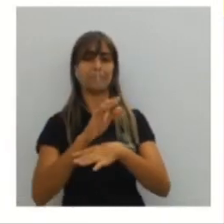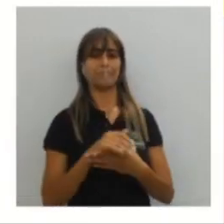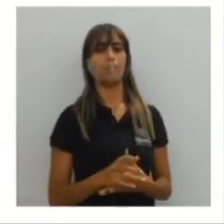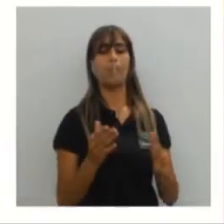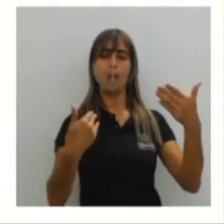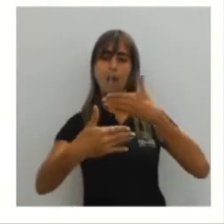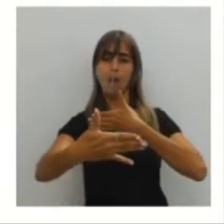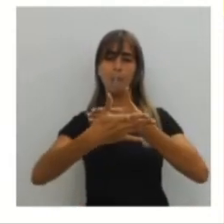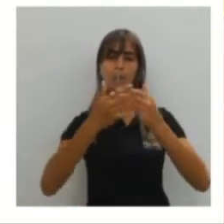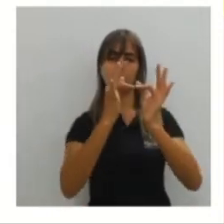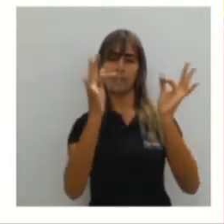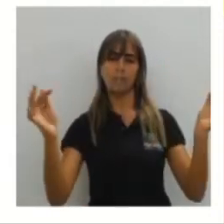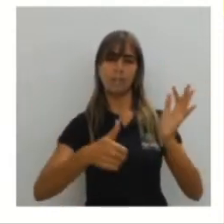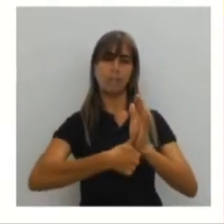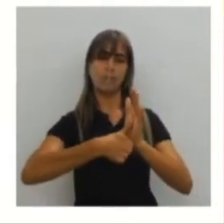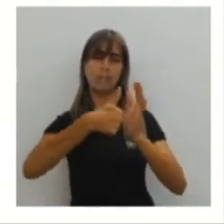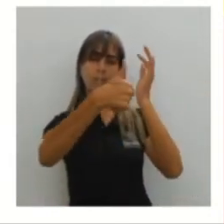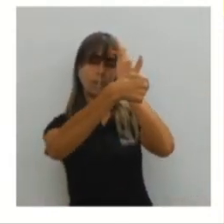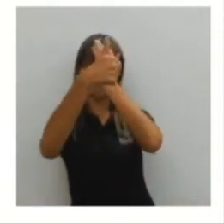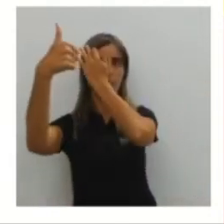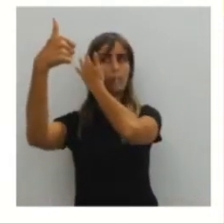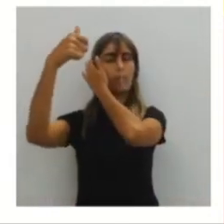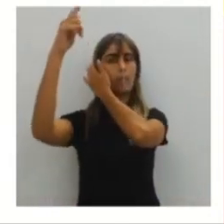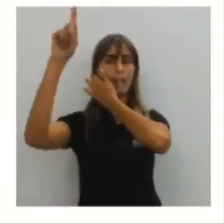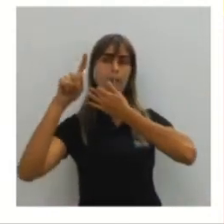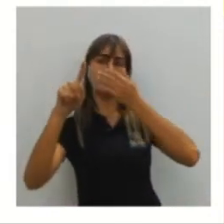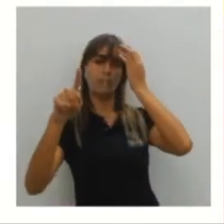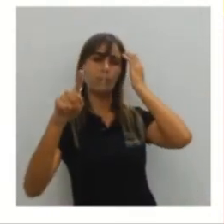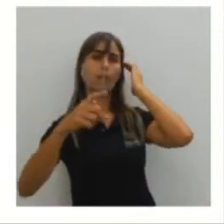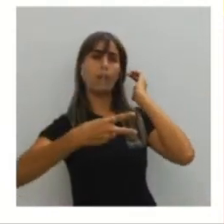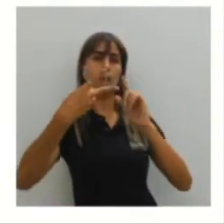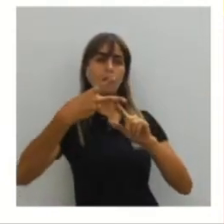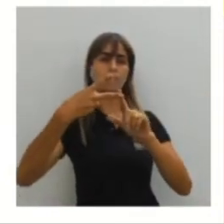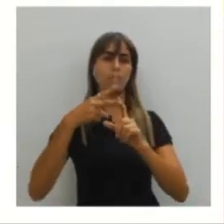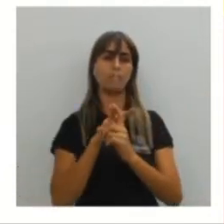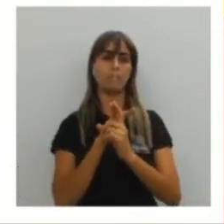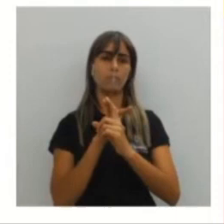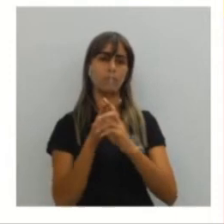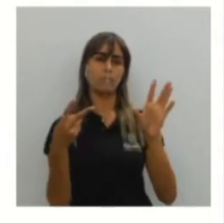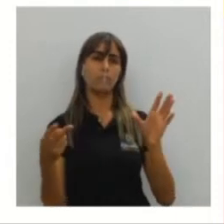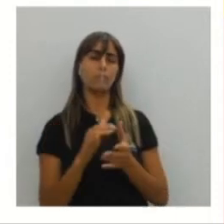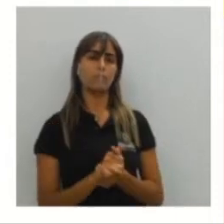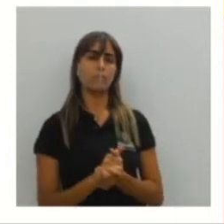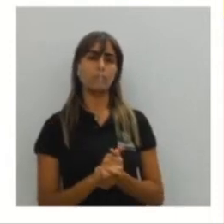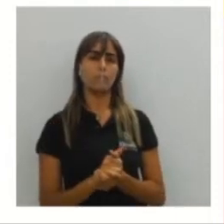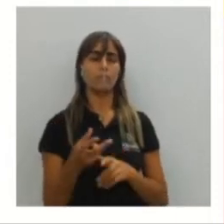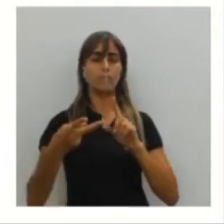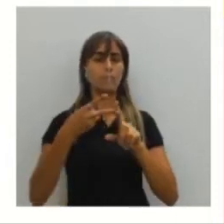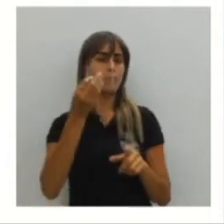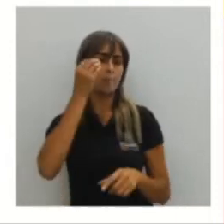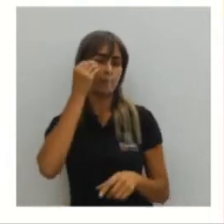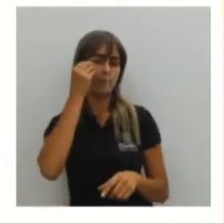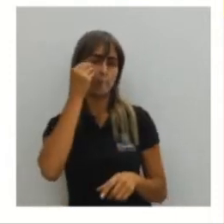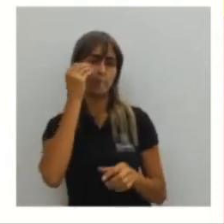tem lá a primeira frase, né, na forma negativa, beleza? Então, she did not, que na forma abreviada ficaria didn't. Observa